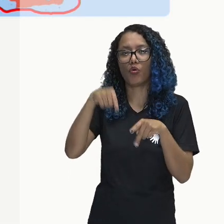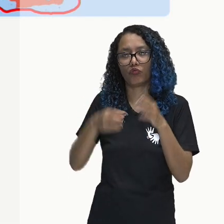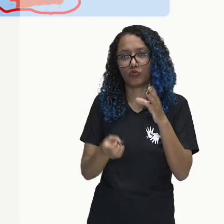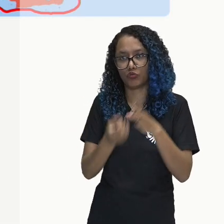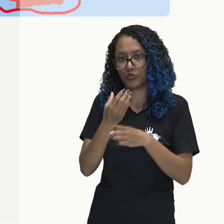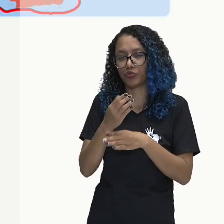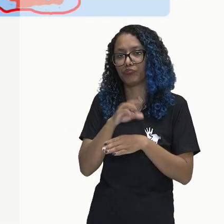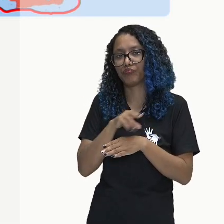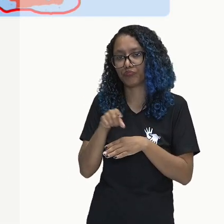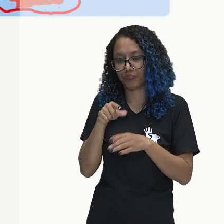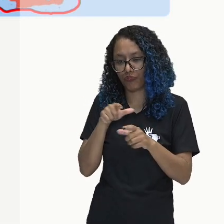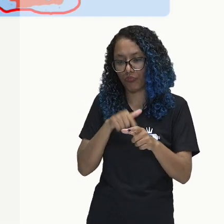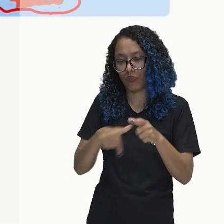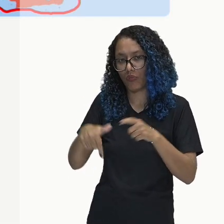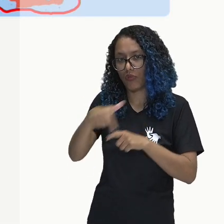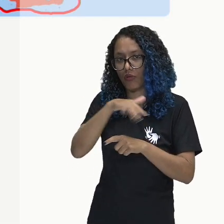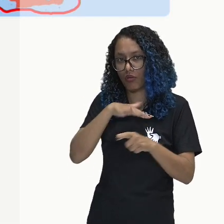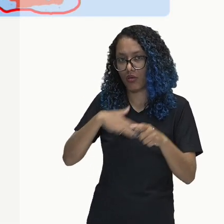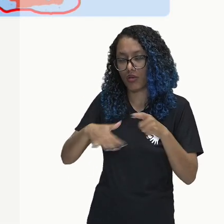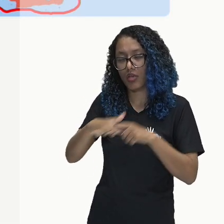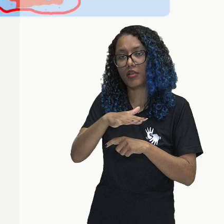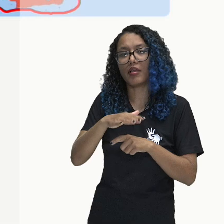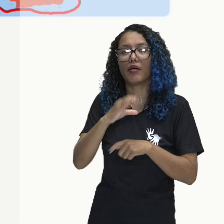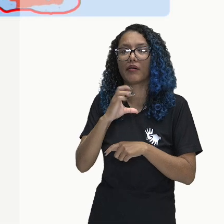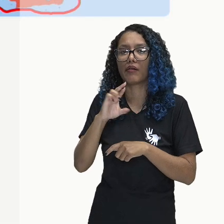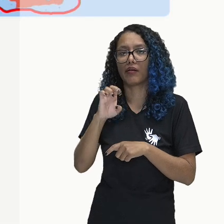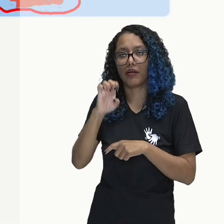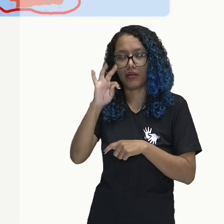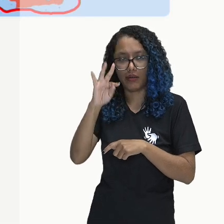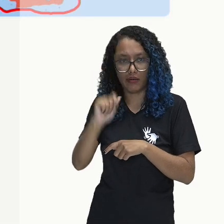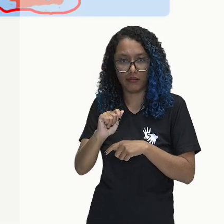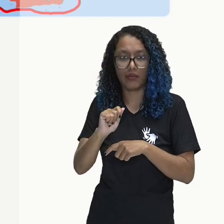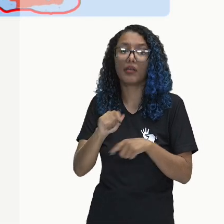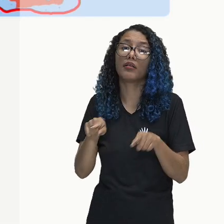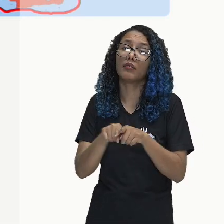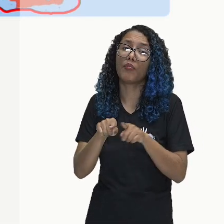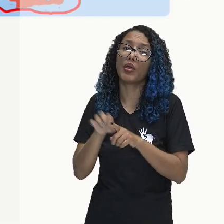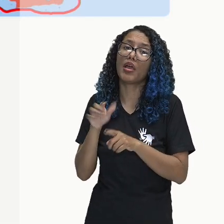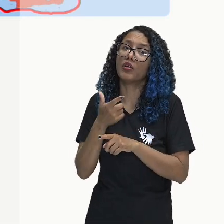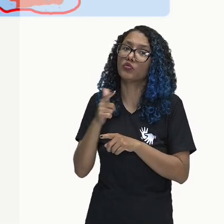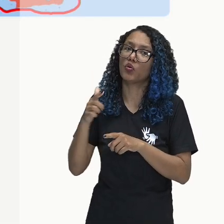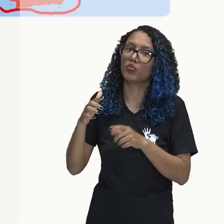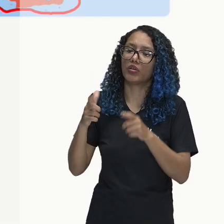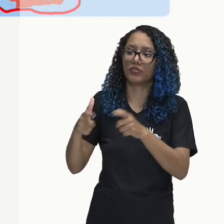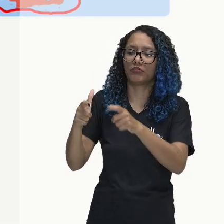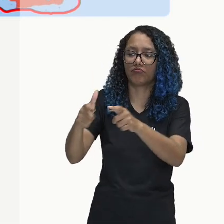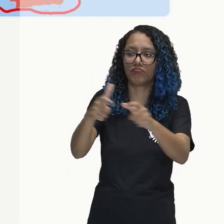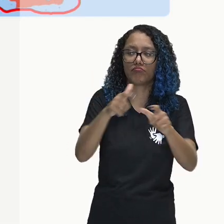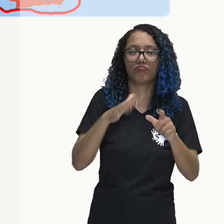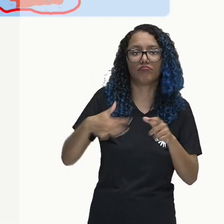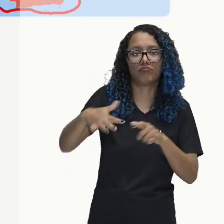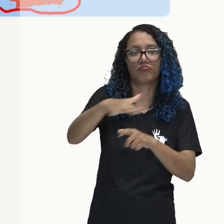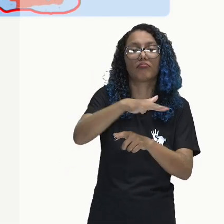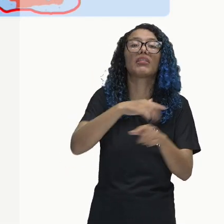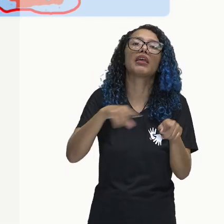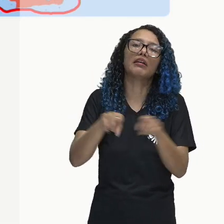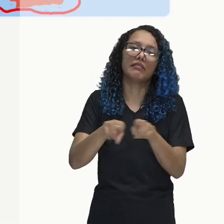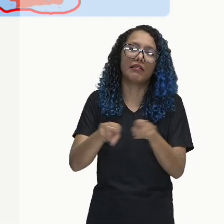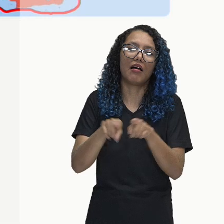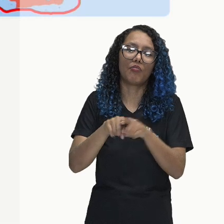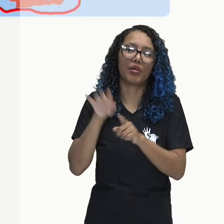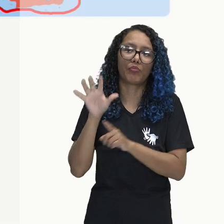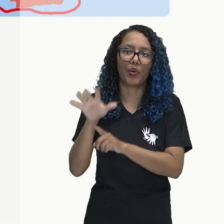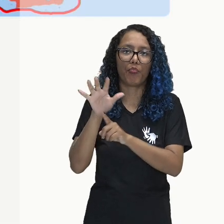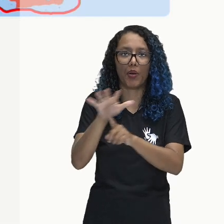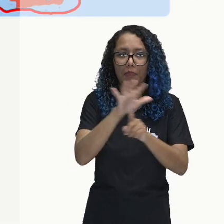Creta e, de certa forma, influenciava todas as ilhas ali da região da Grécia insular,